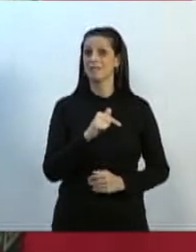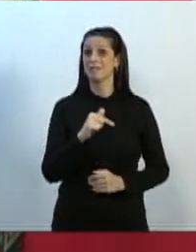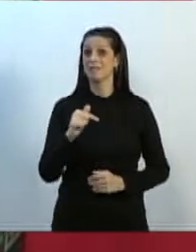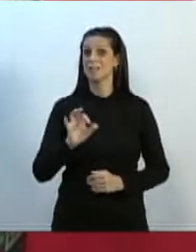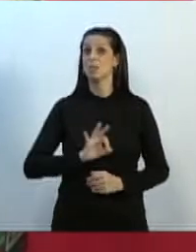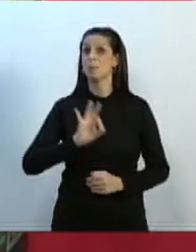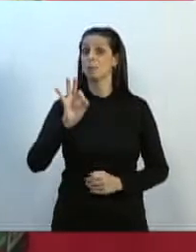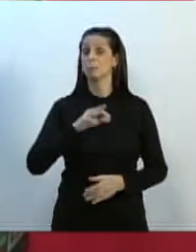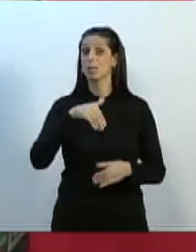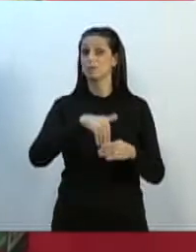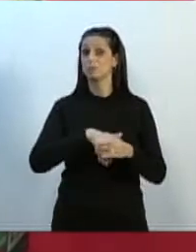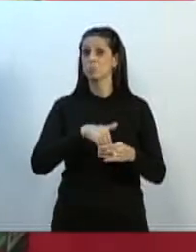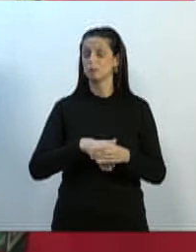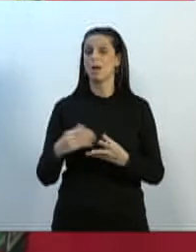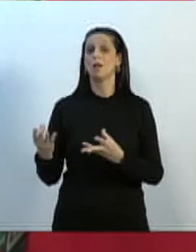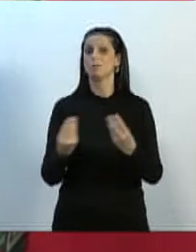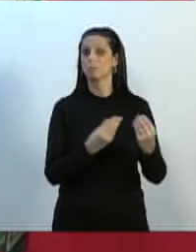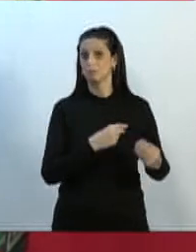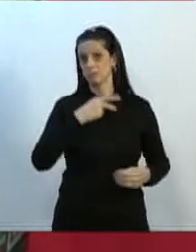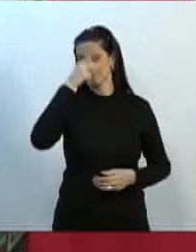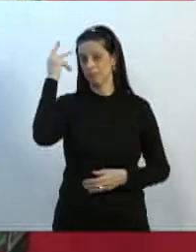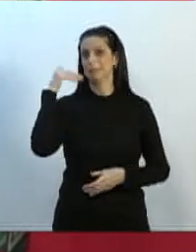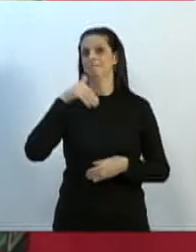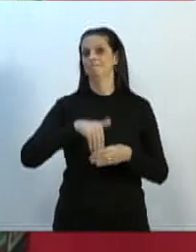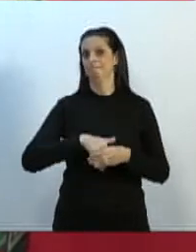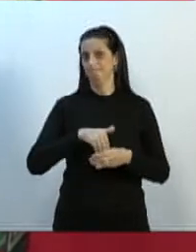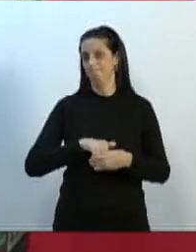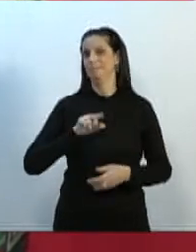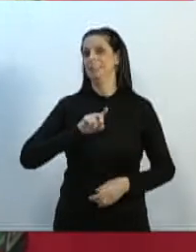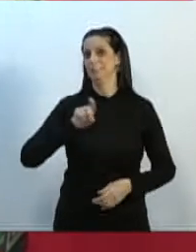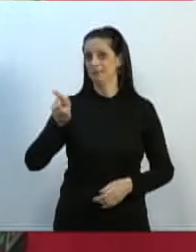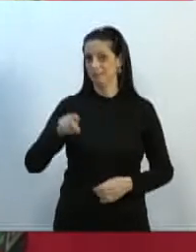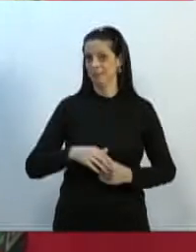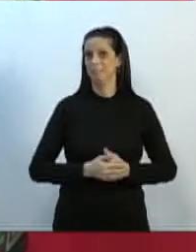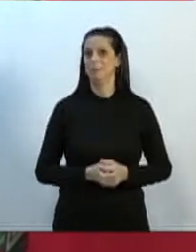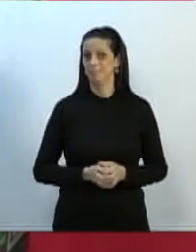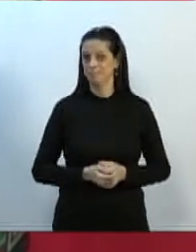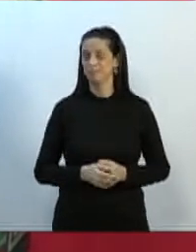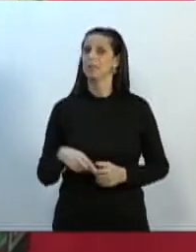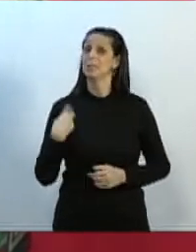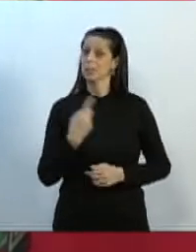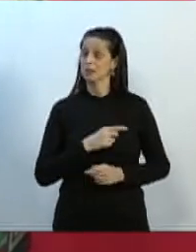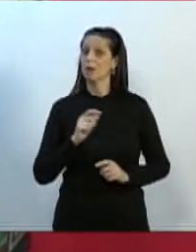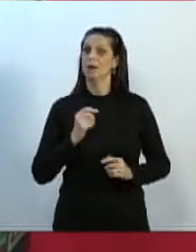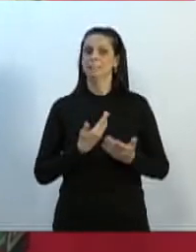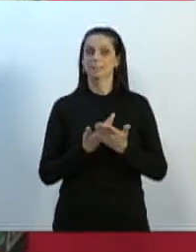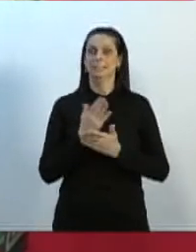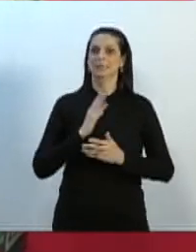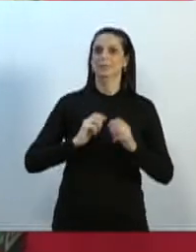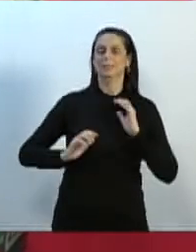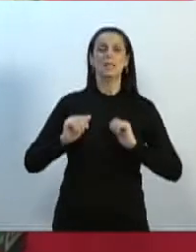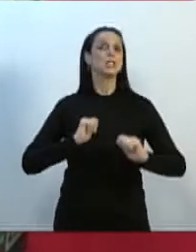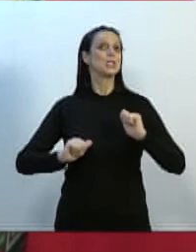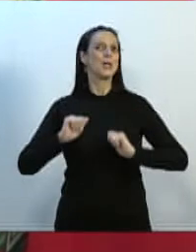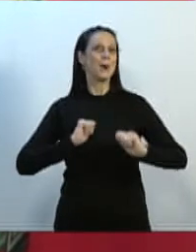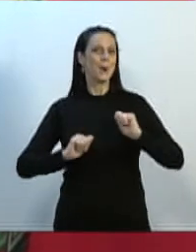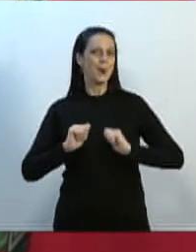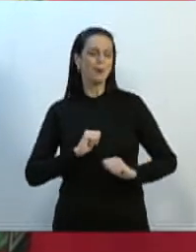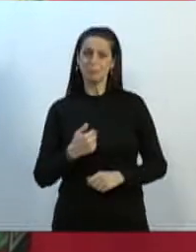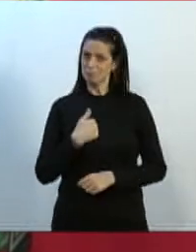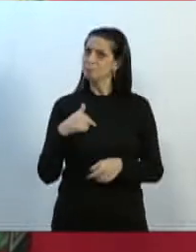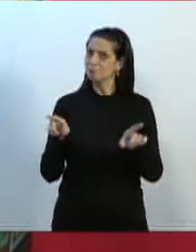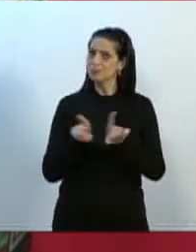77% dos votos. É muito voto, é muita coisa. E nós estávamos ansiosos, pelo menos posso falar por mim, por